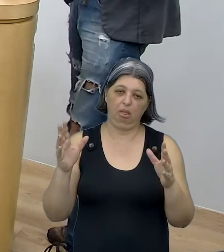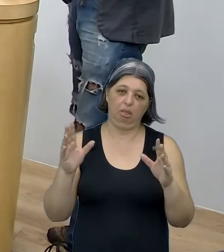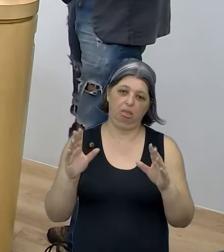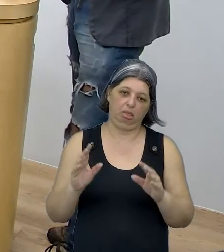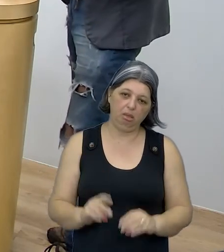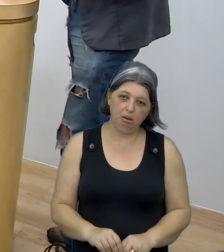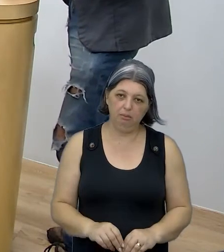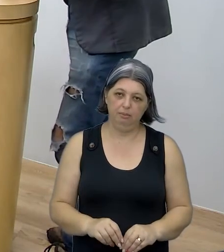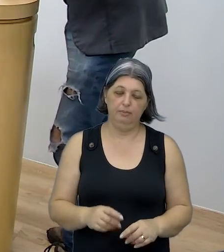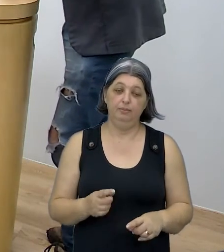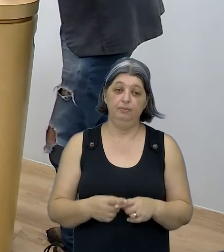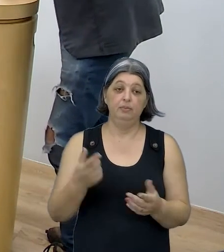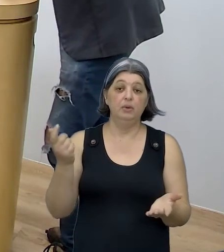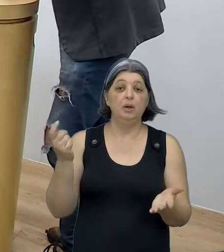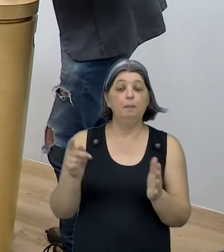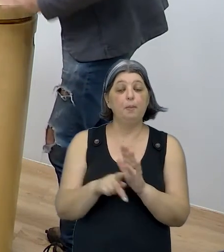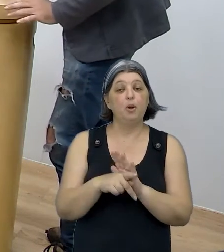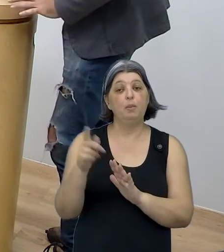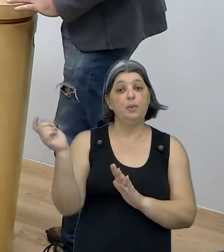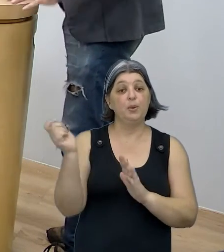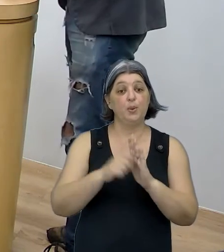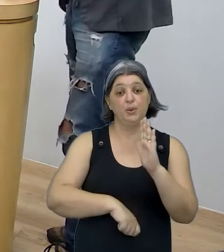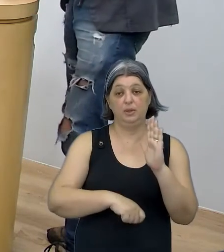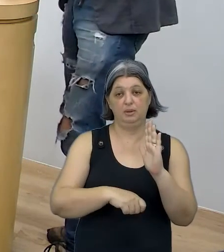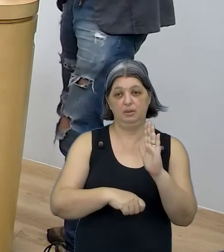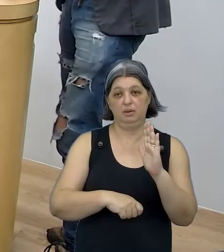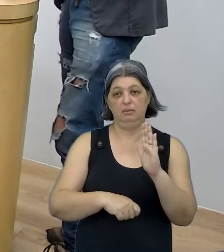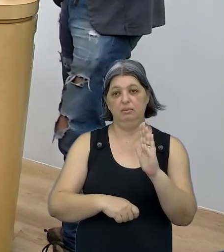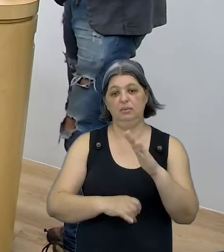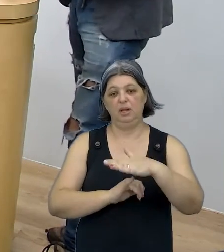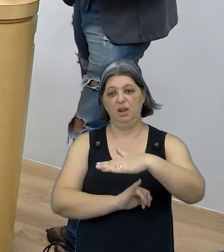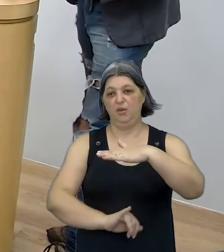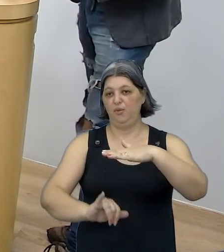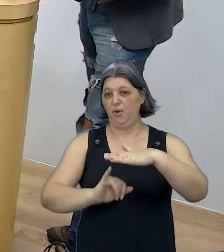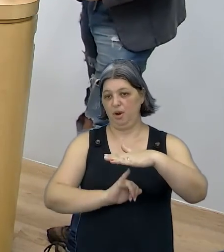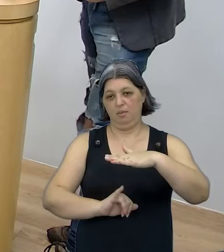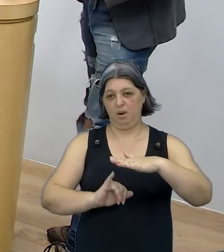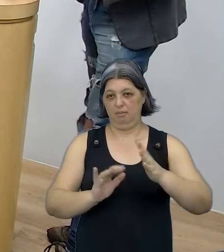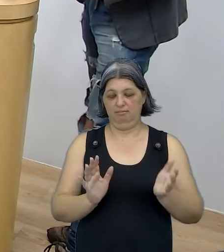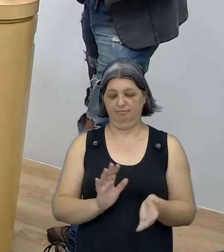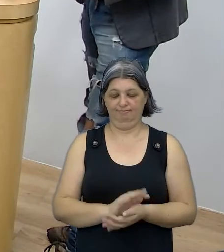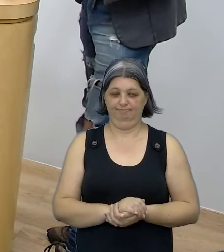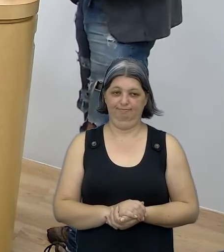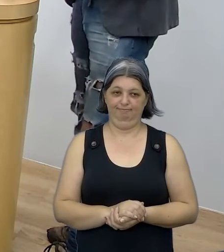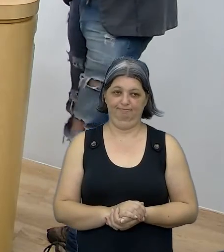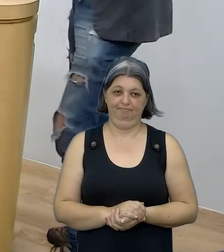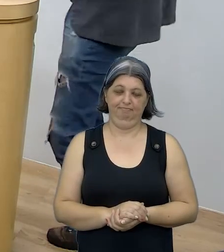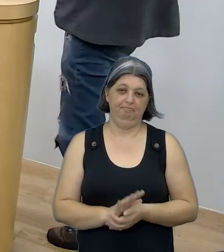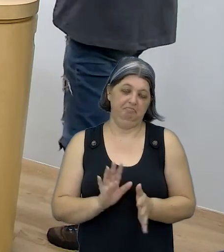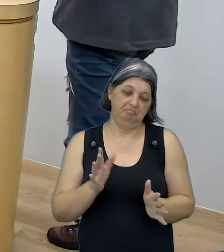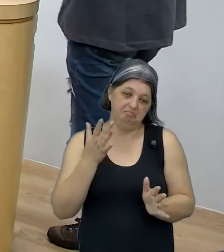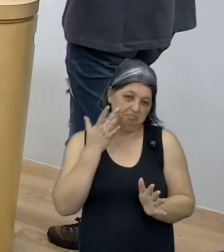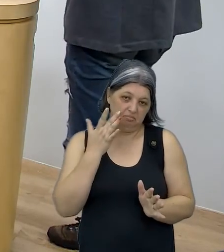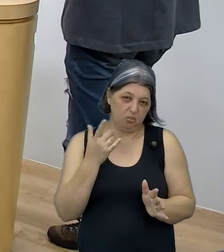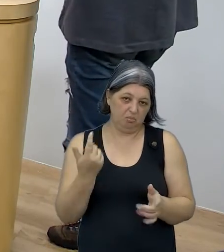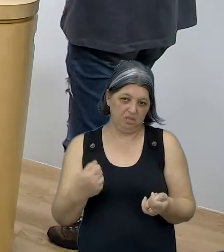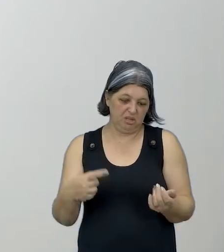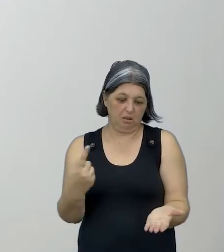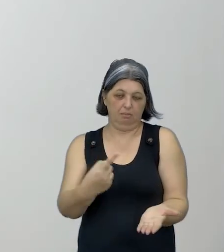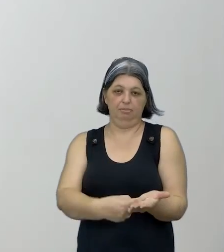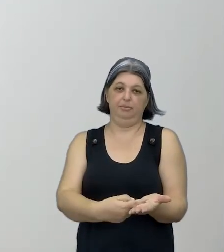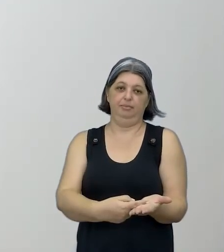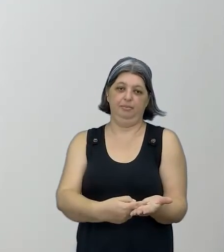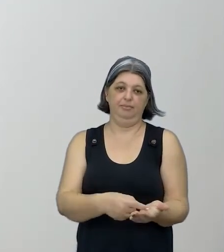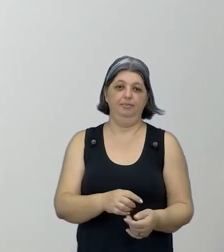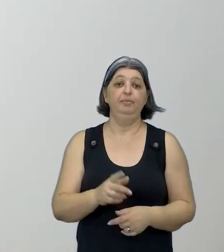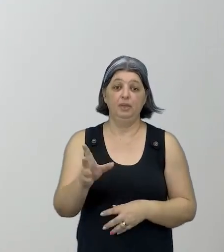vou contratar informalmente, vou colocar o cara na informalidade, entendeu? Então essa